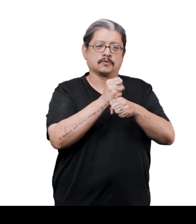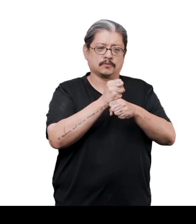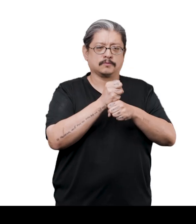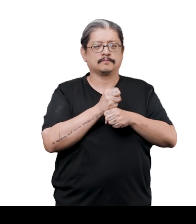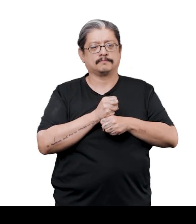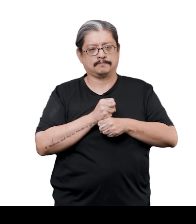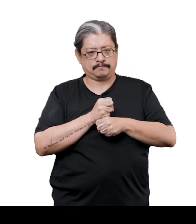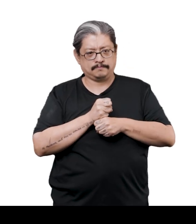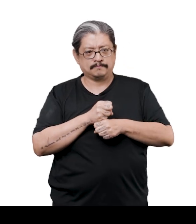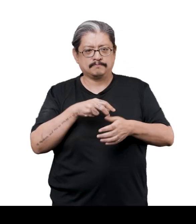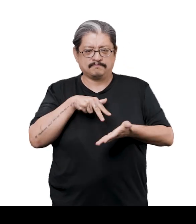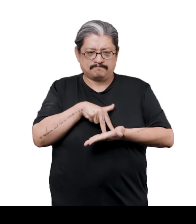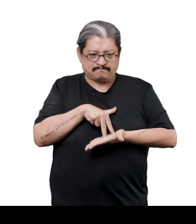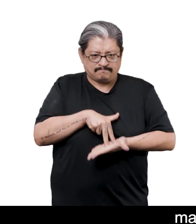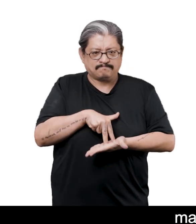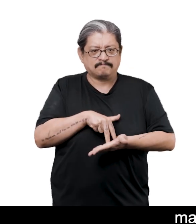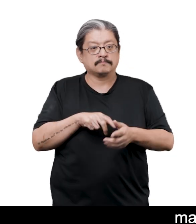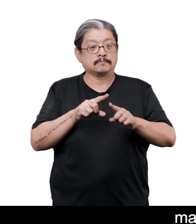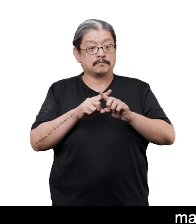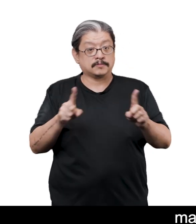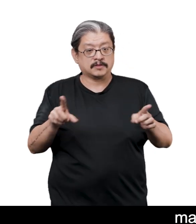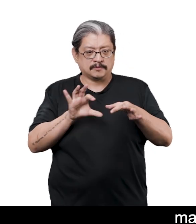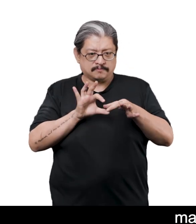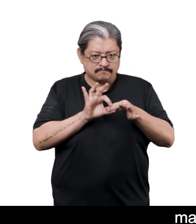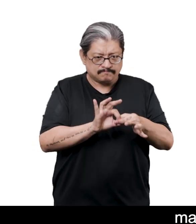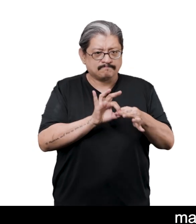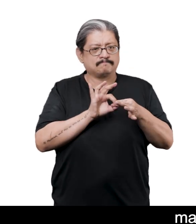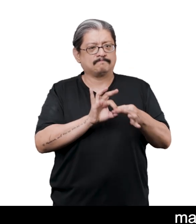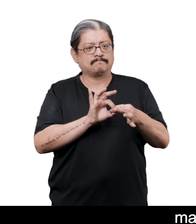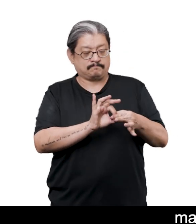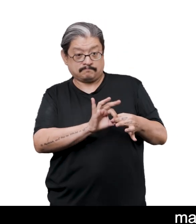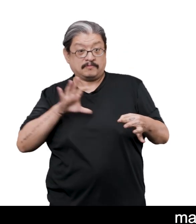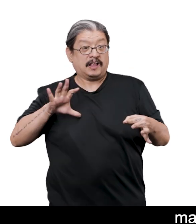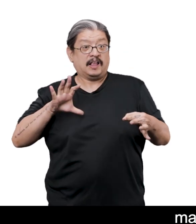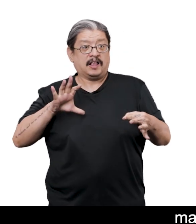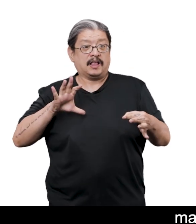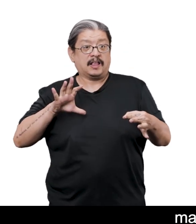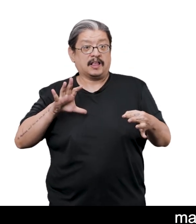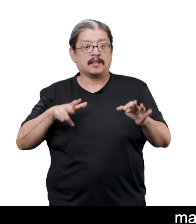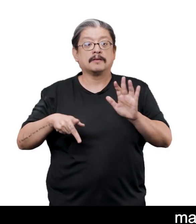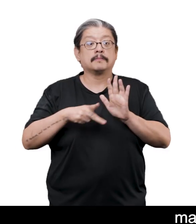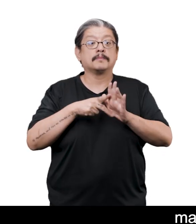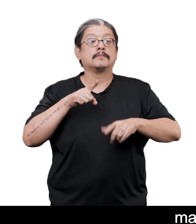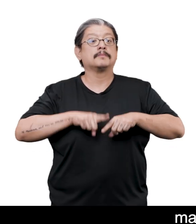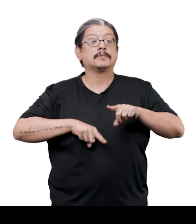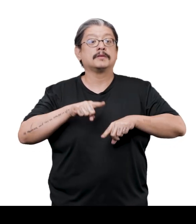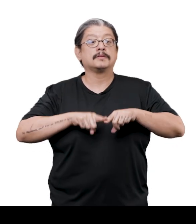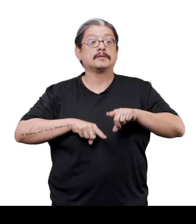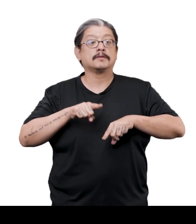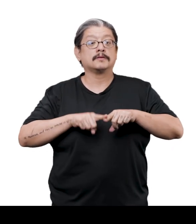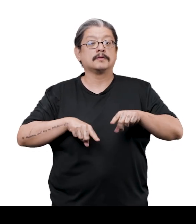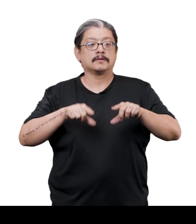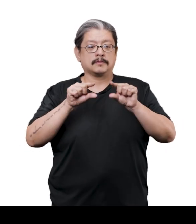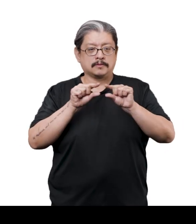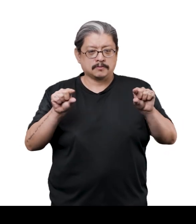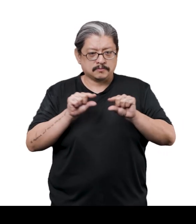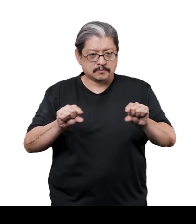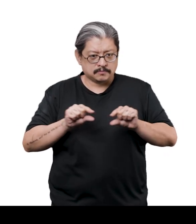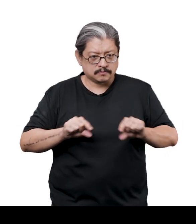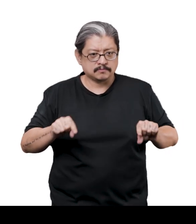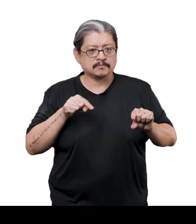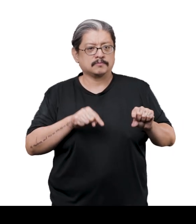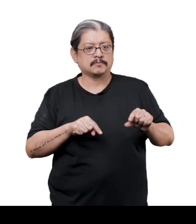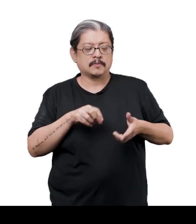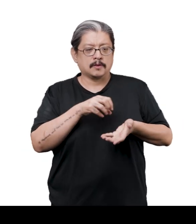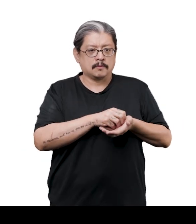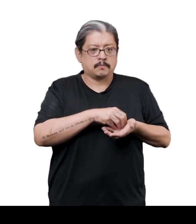mantém ancorado no plano do fundo, mas que parece se desprender dele, brotar do próprio material. Cada linha,